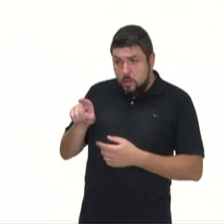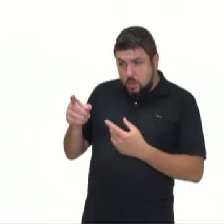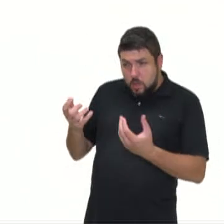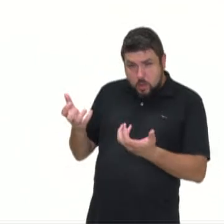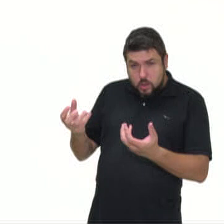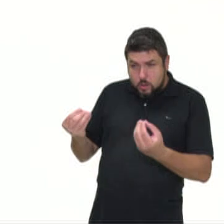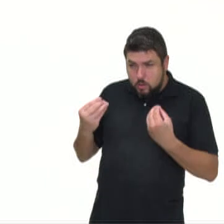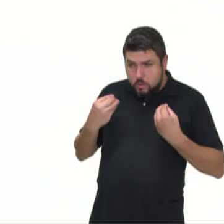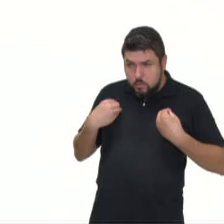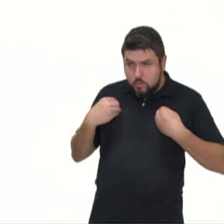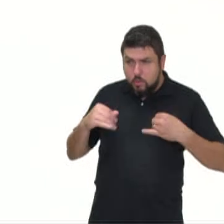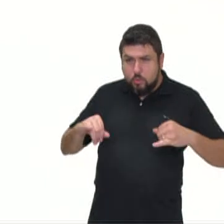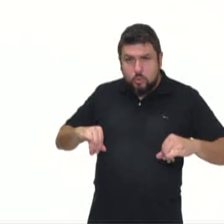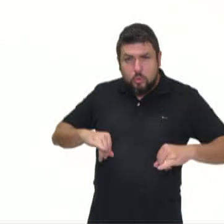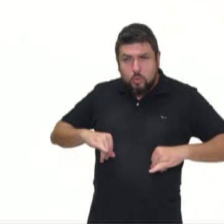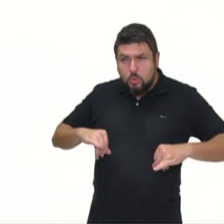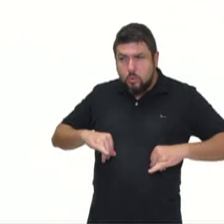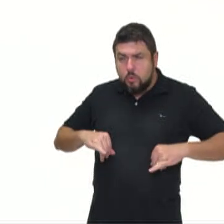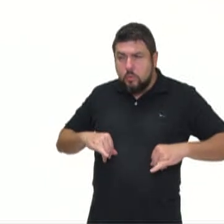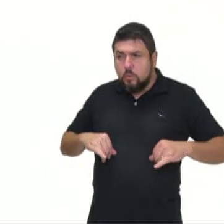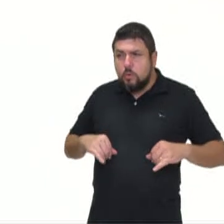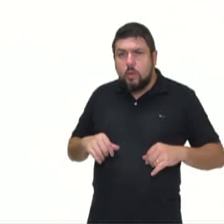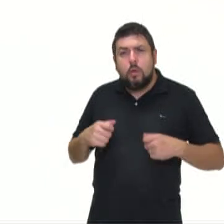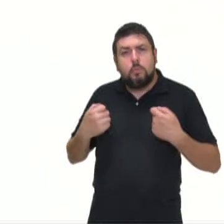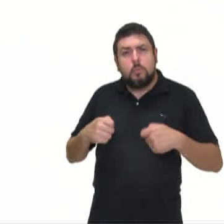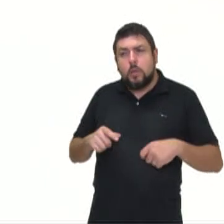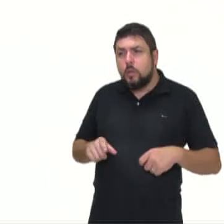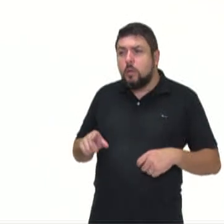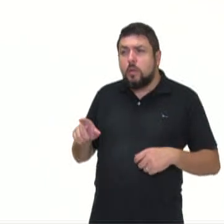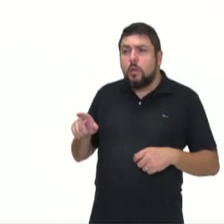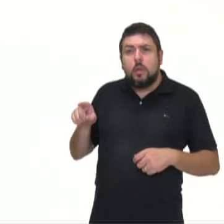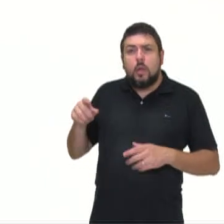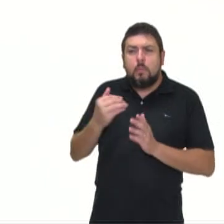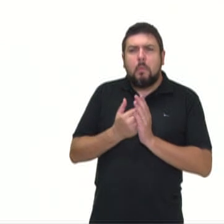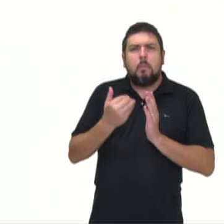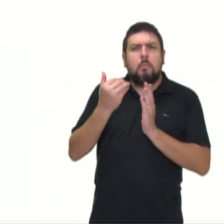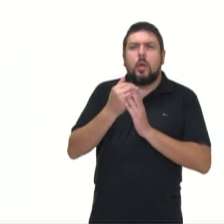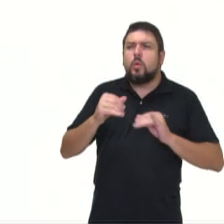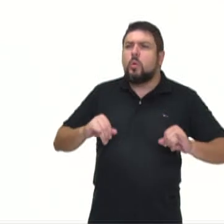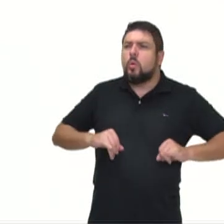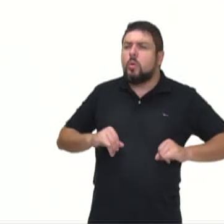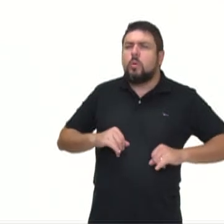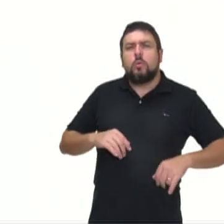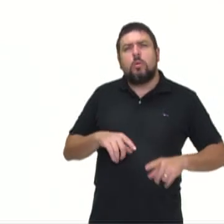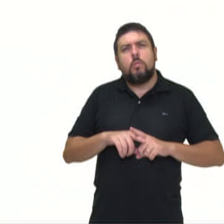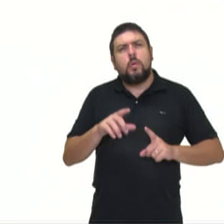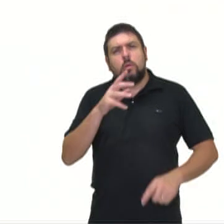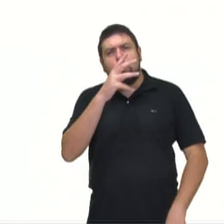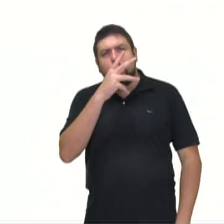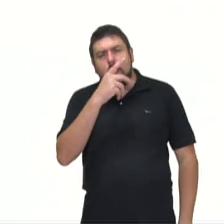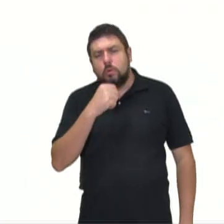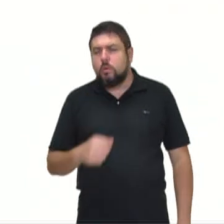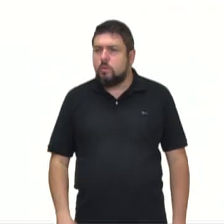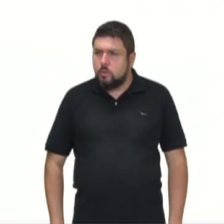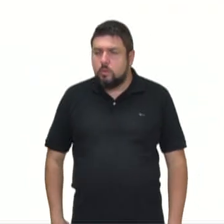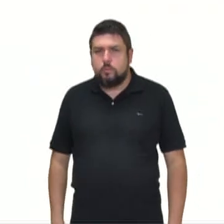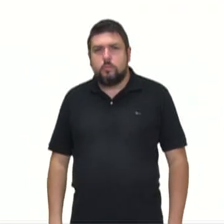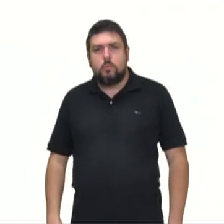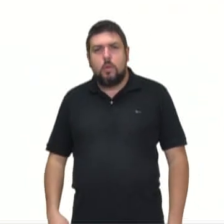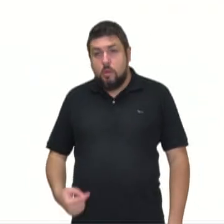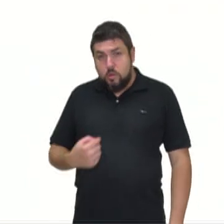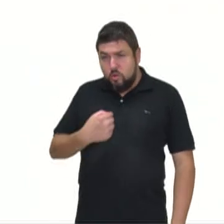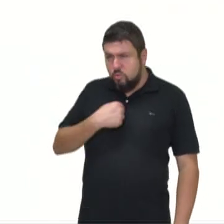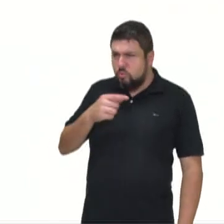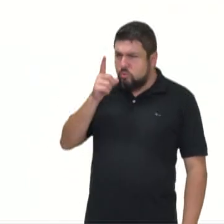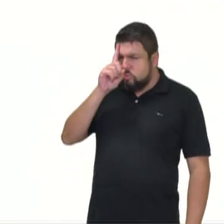sofrer esteja precisando danadamente que eu sofra. Quanto tempo? Eu ia diariamente à sua